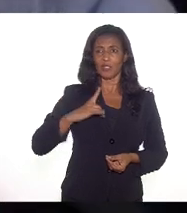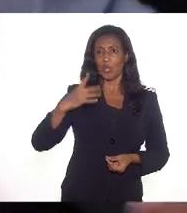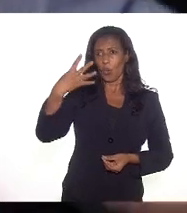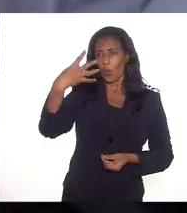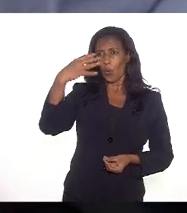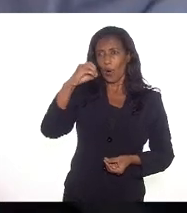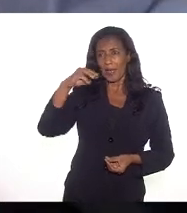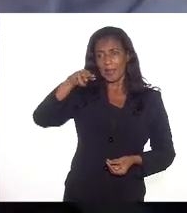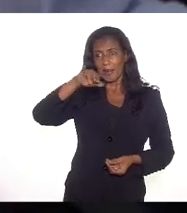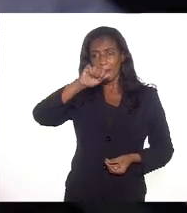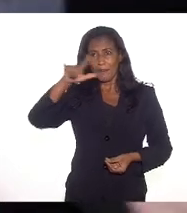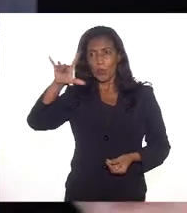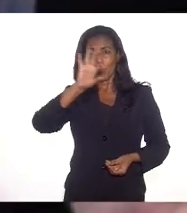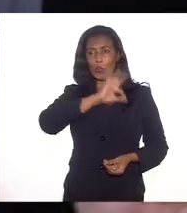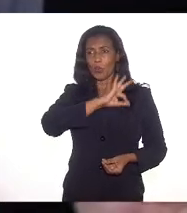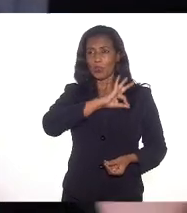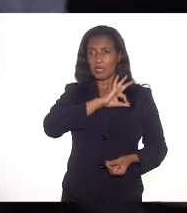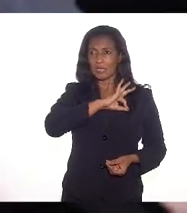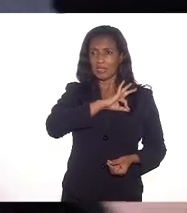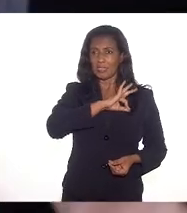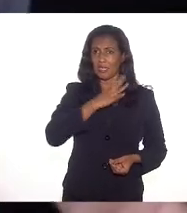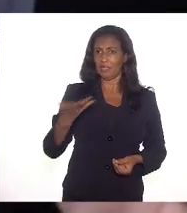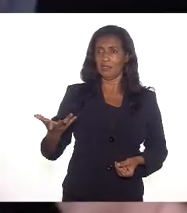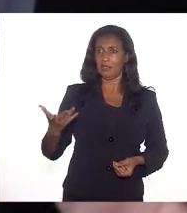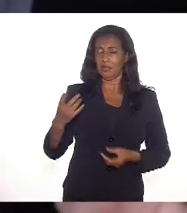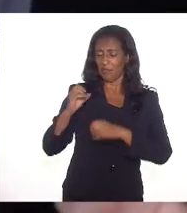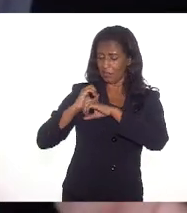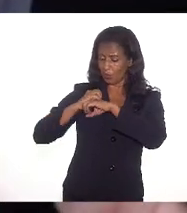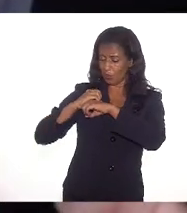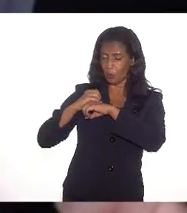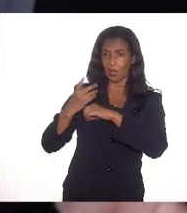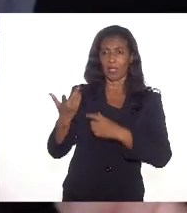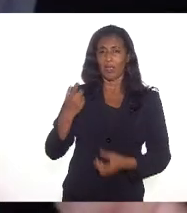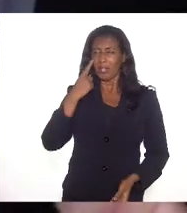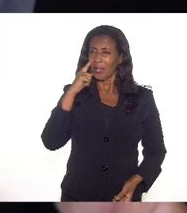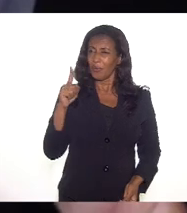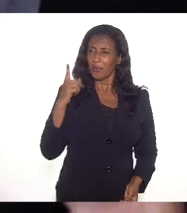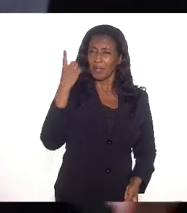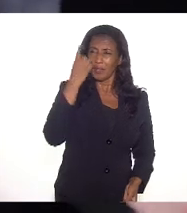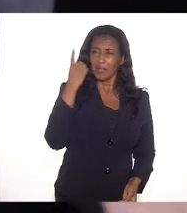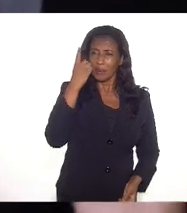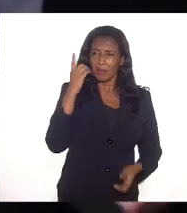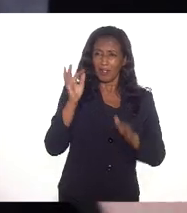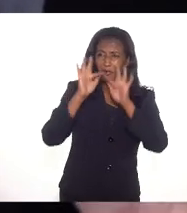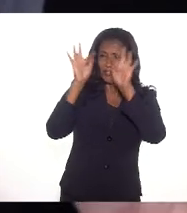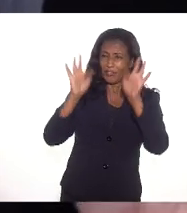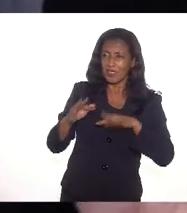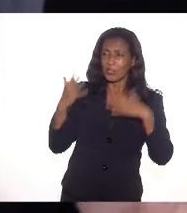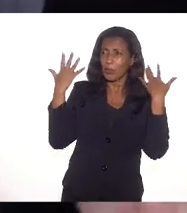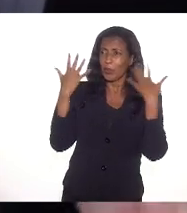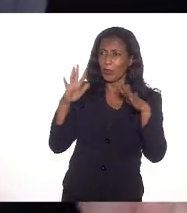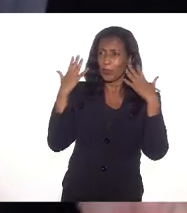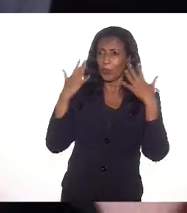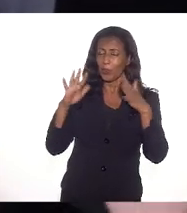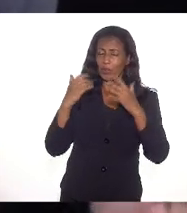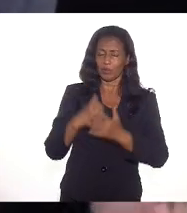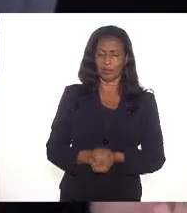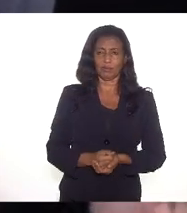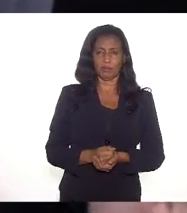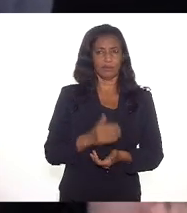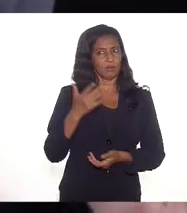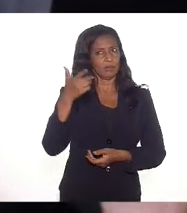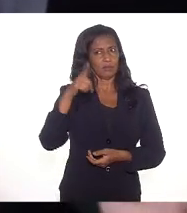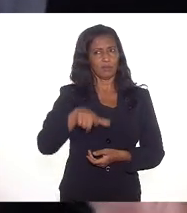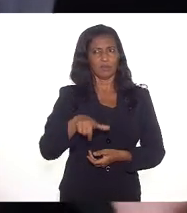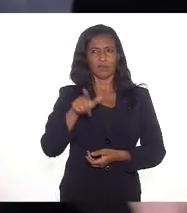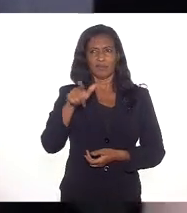usar a câmera e vai ter um processo desse? Eu vi o deputado Carlos Mink feliz, batendo palma. Mais uma vez, deputado,